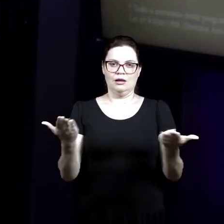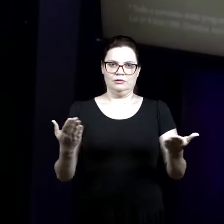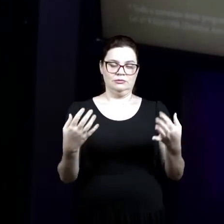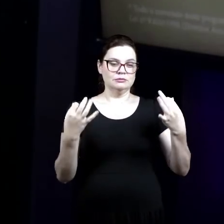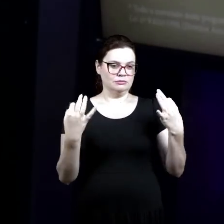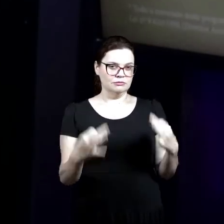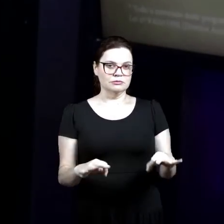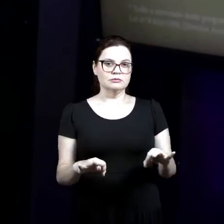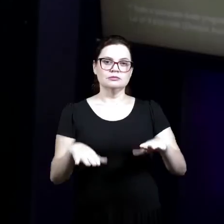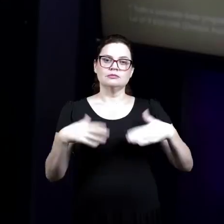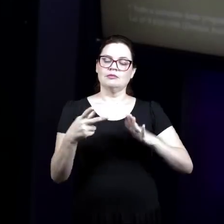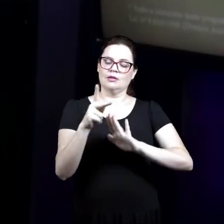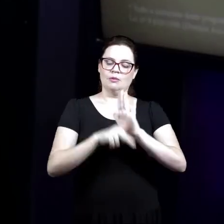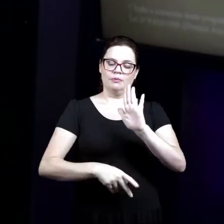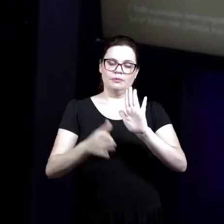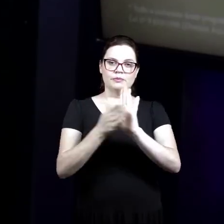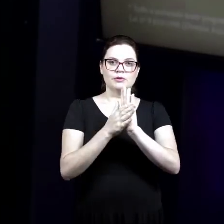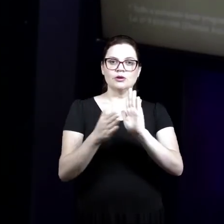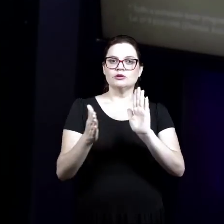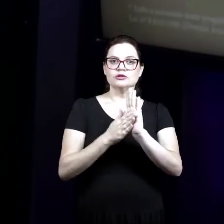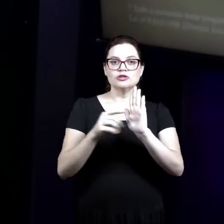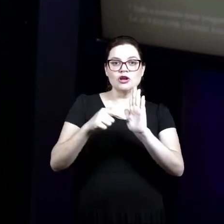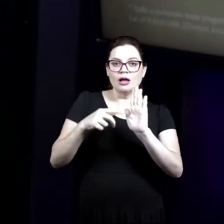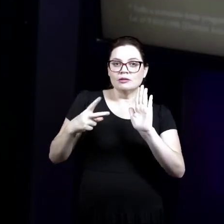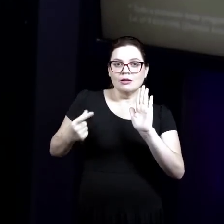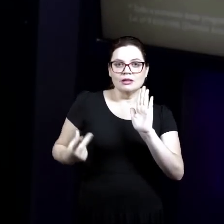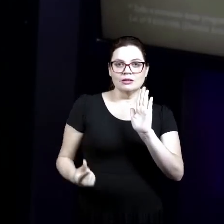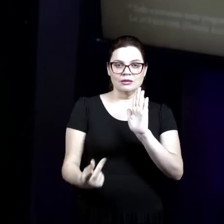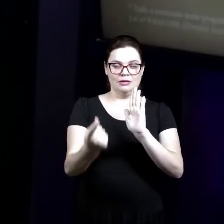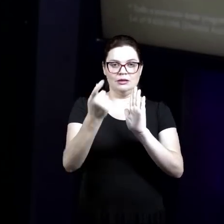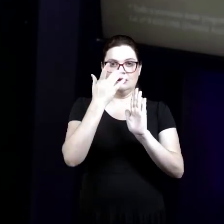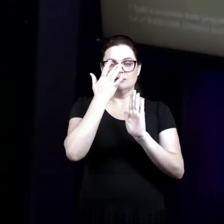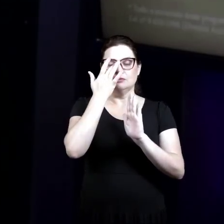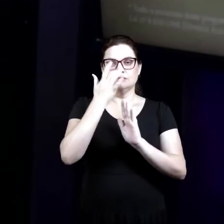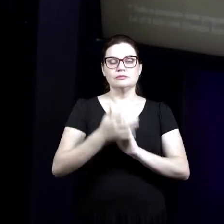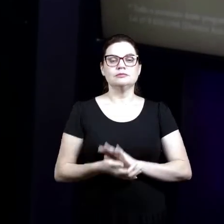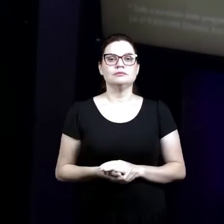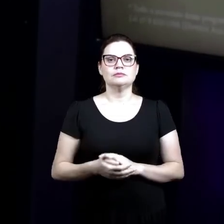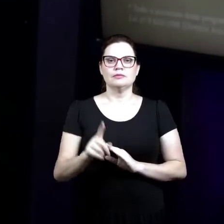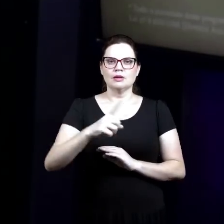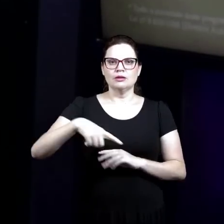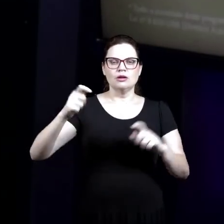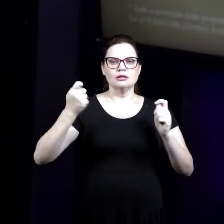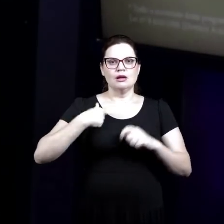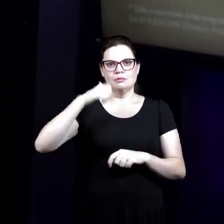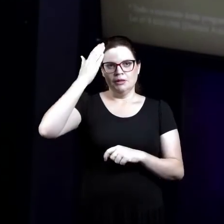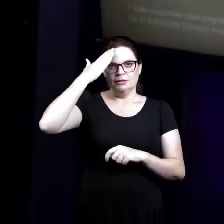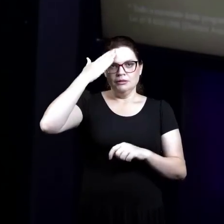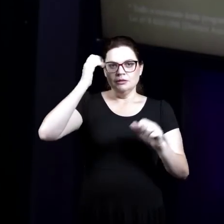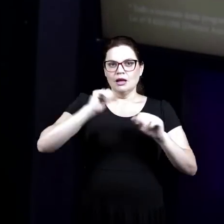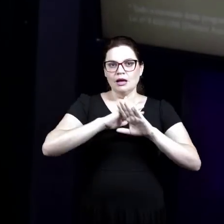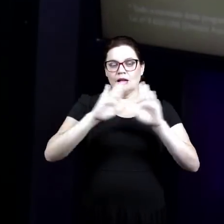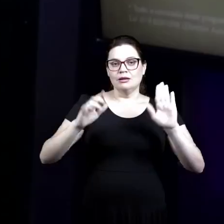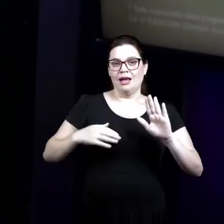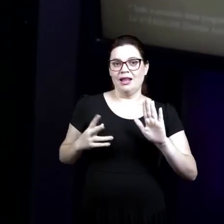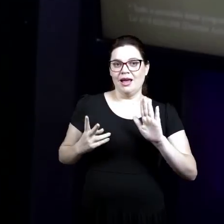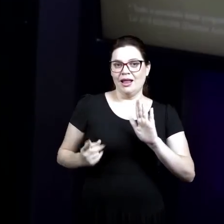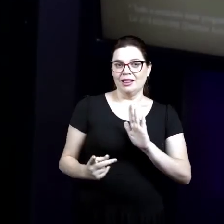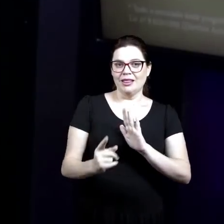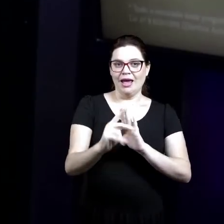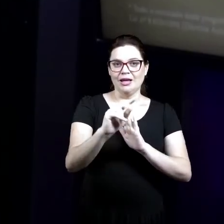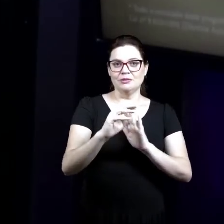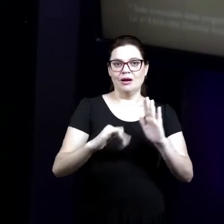Isso mesmo. Então esse projeto é um projeto eterno, tá? Podemos dizer eterno até o arrebatamento,